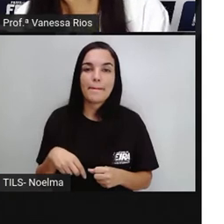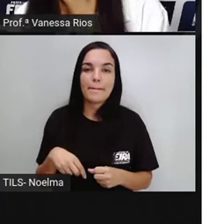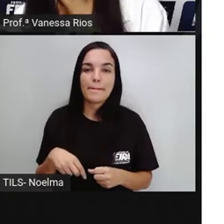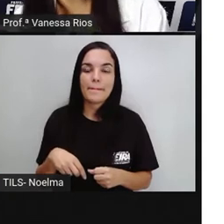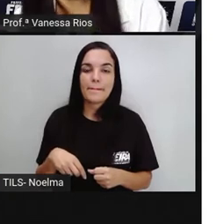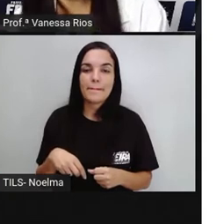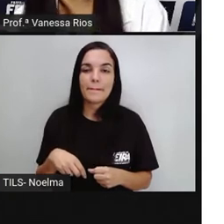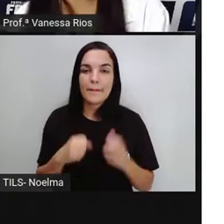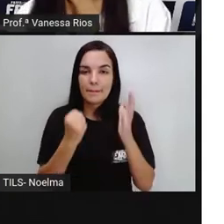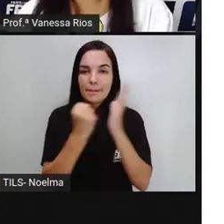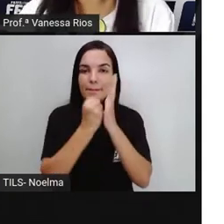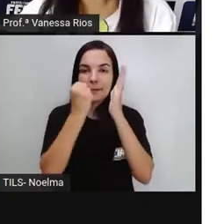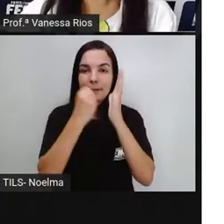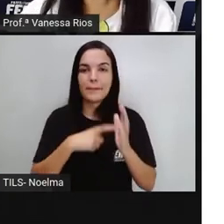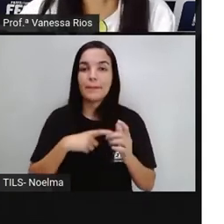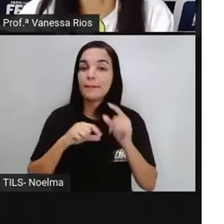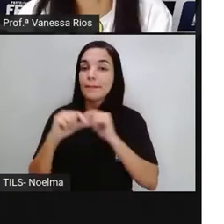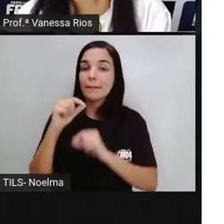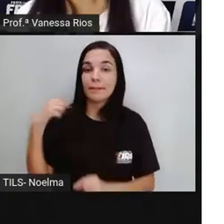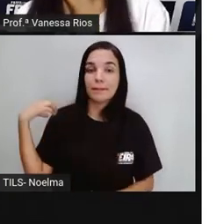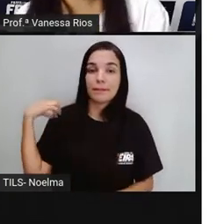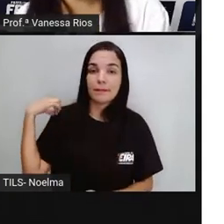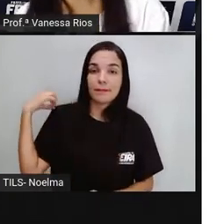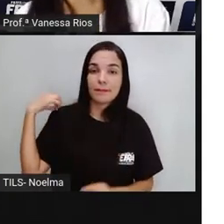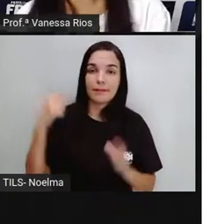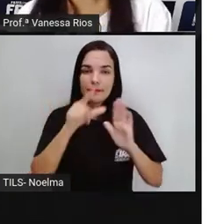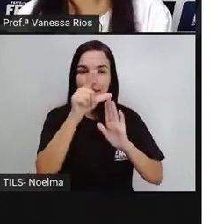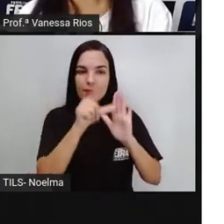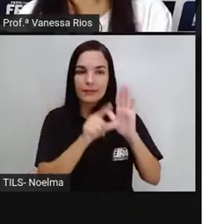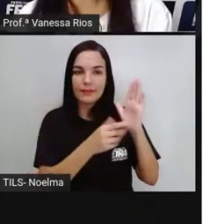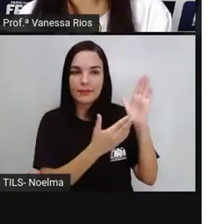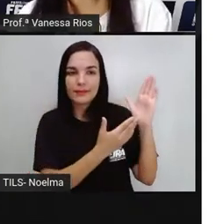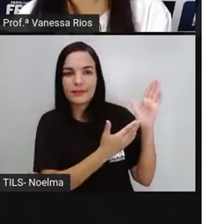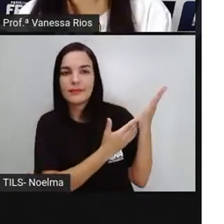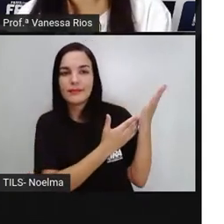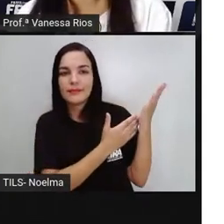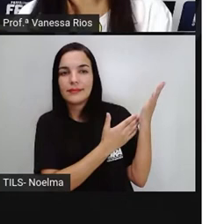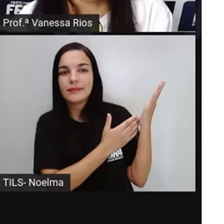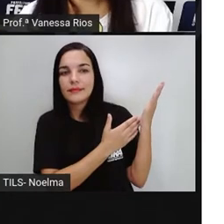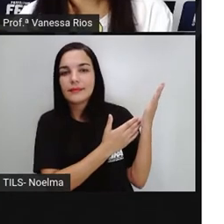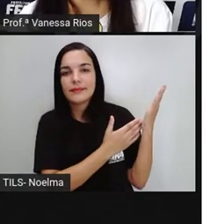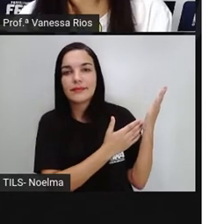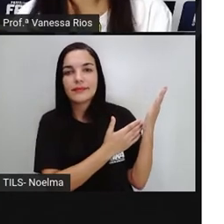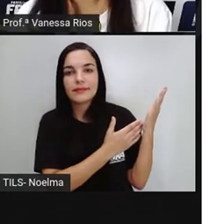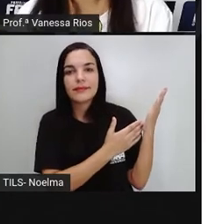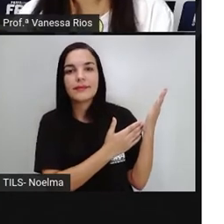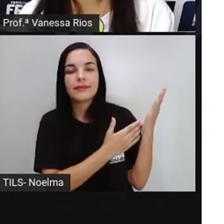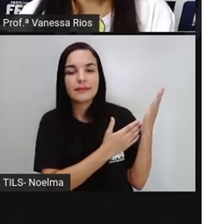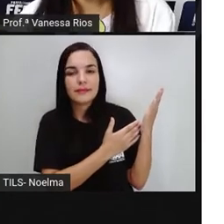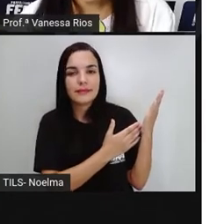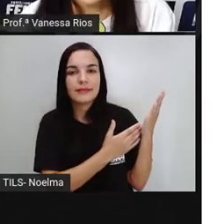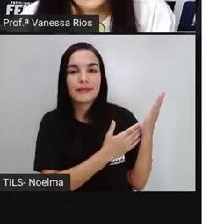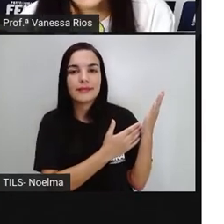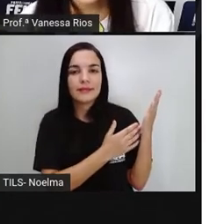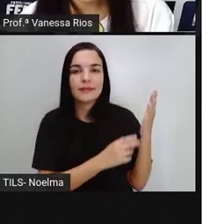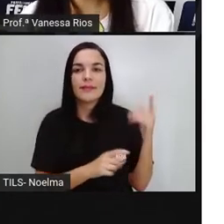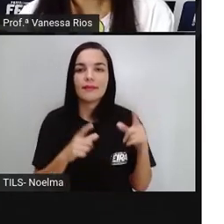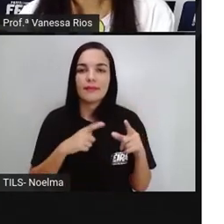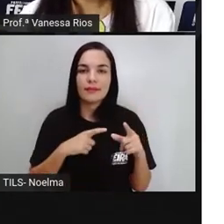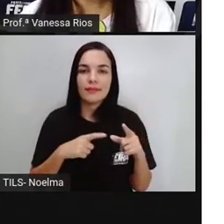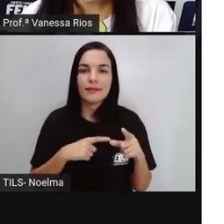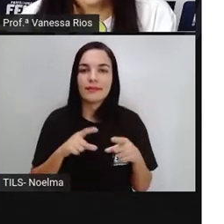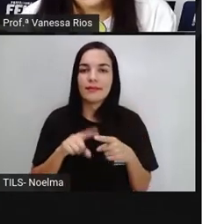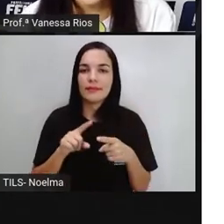gente vê vestimentas, museus, teatros, igrejas, praças,